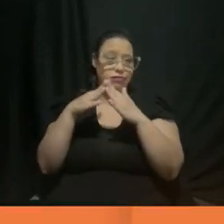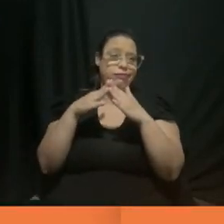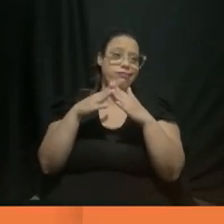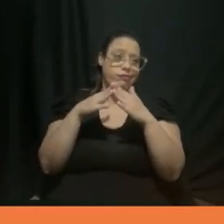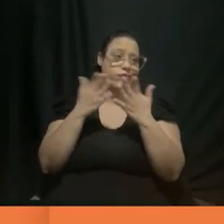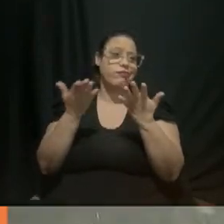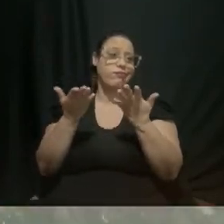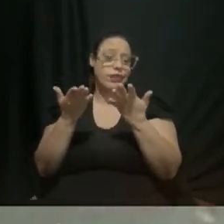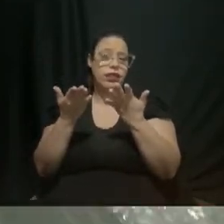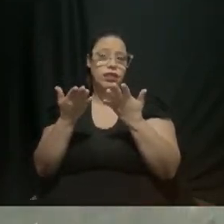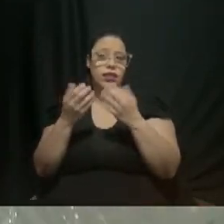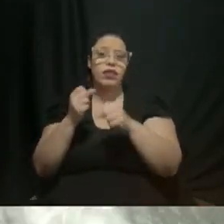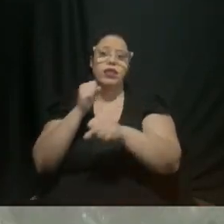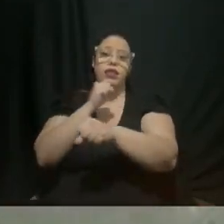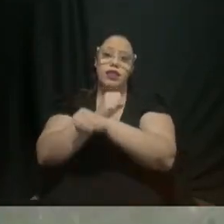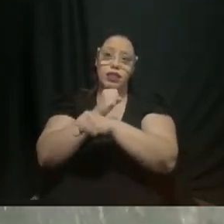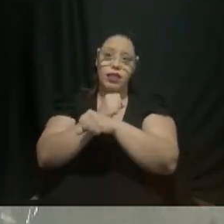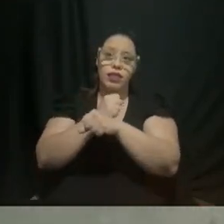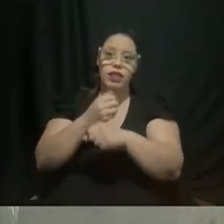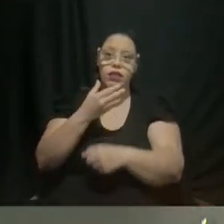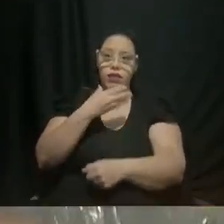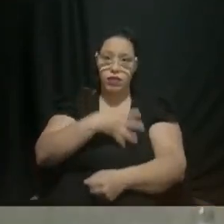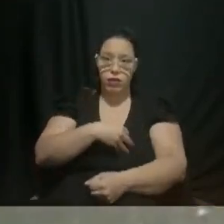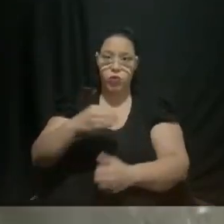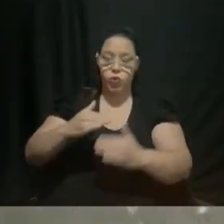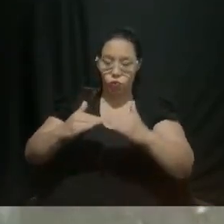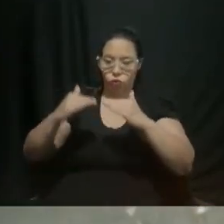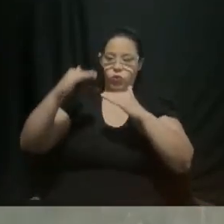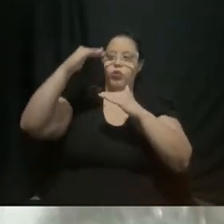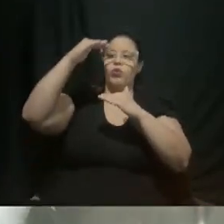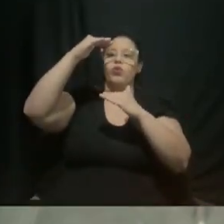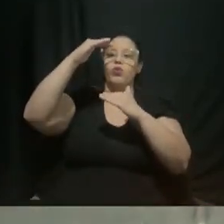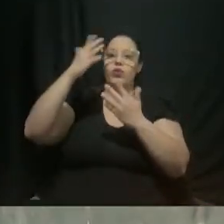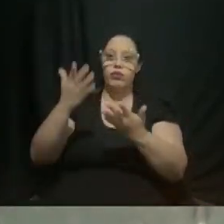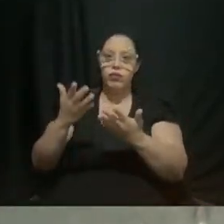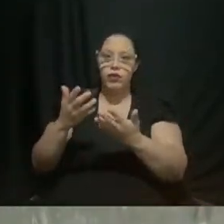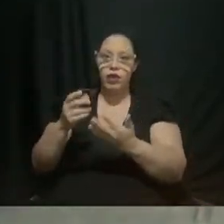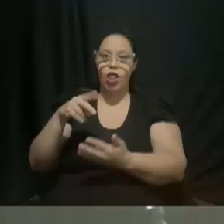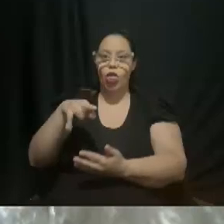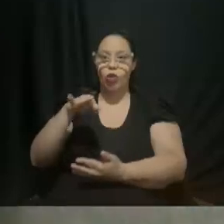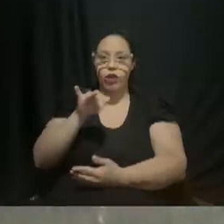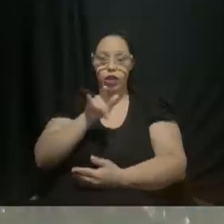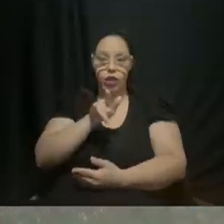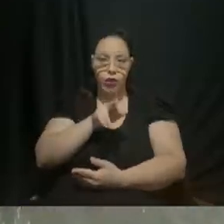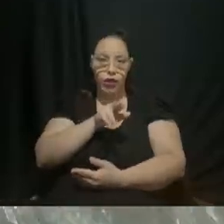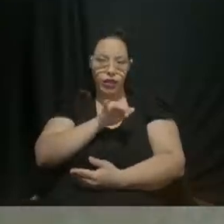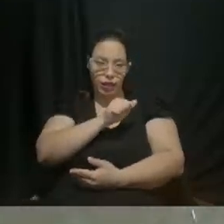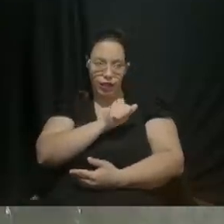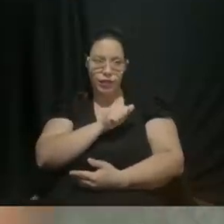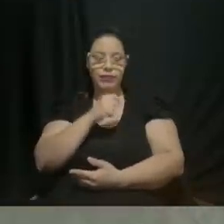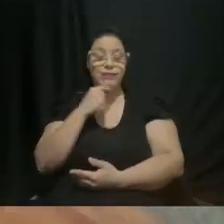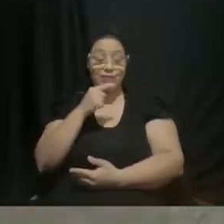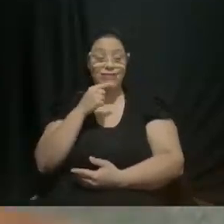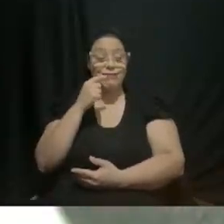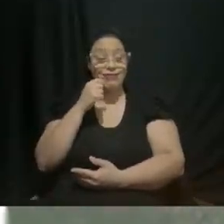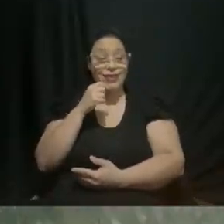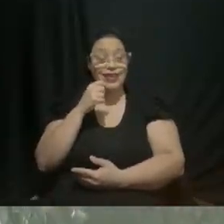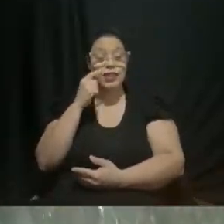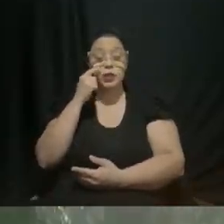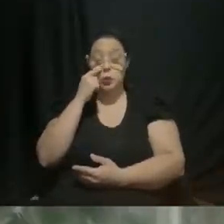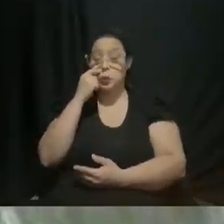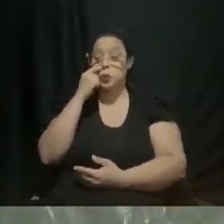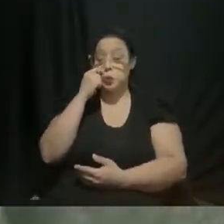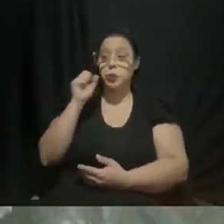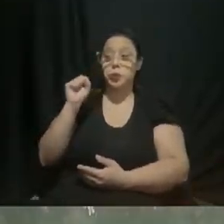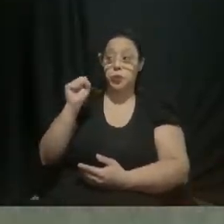filhos crescer, e aí eu quero fazer assim, acho que de nutricionista. Tô buscando isso, né? Olha aí que legal, nutricionista. Até lá. Olha tô